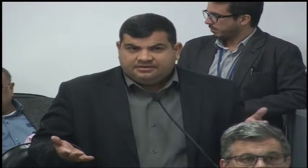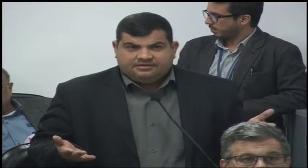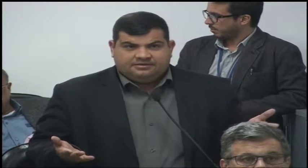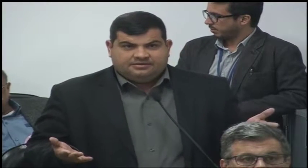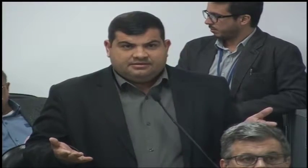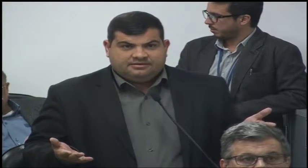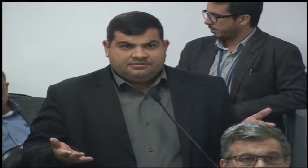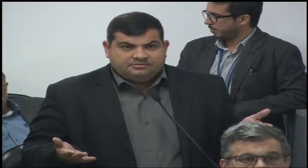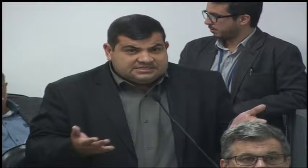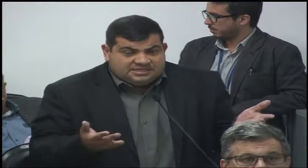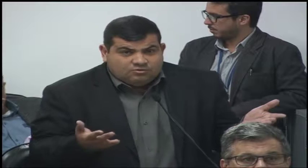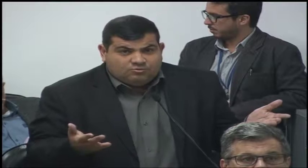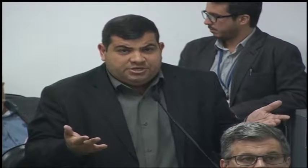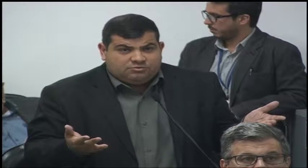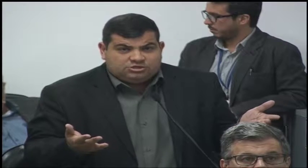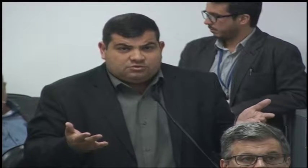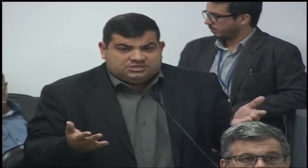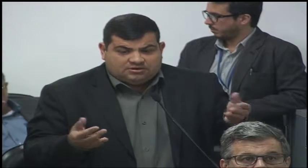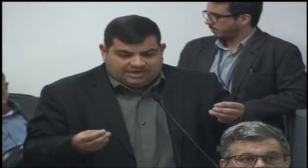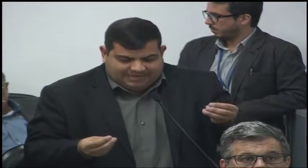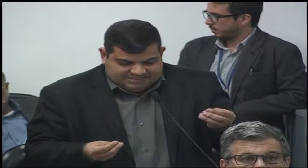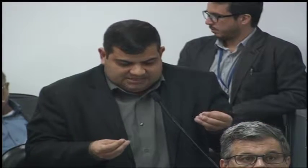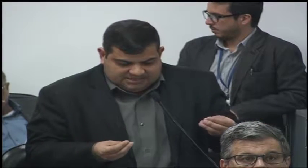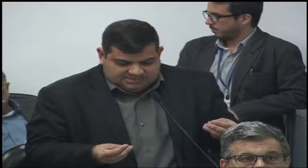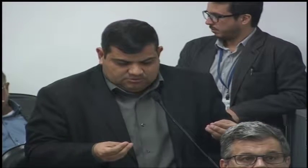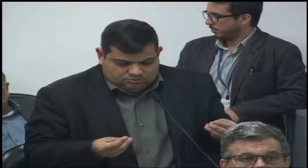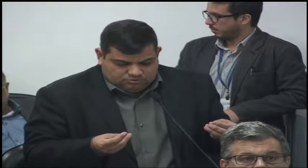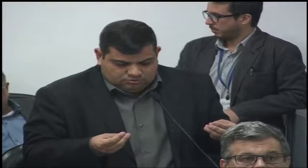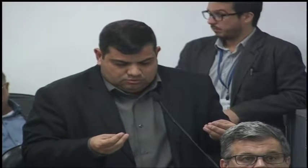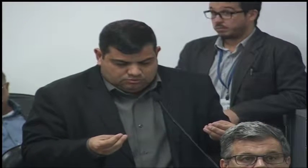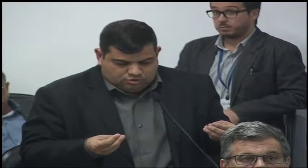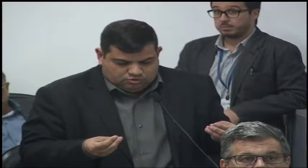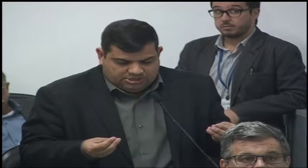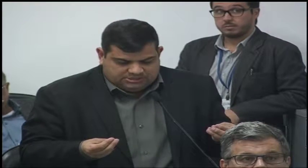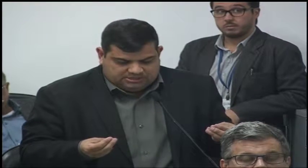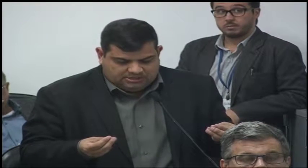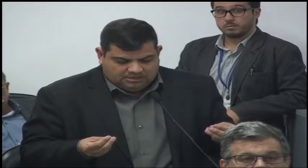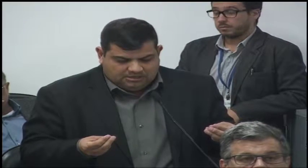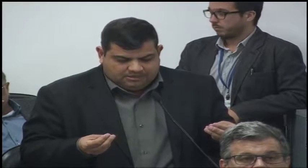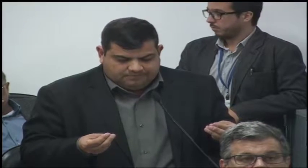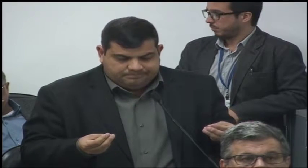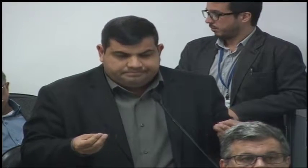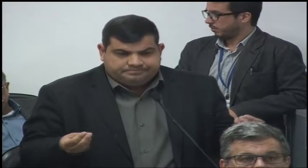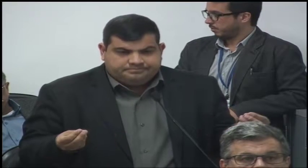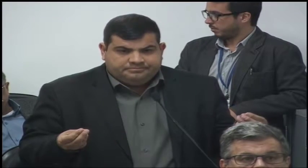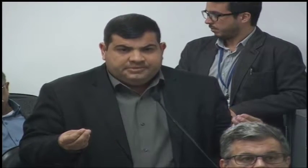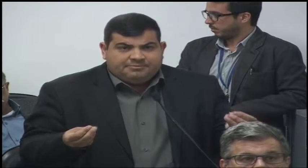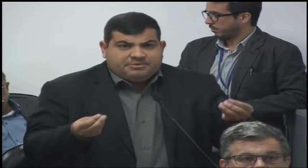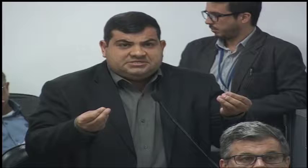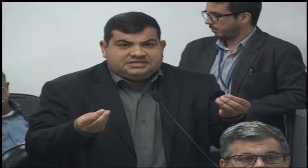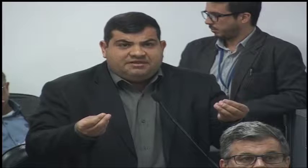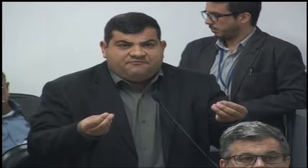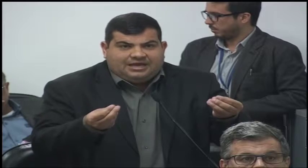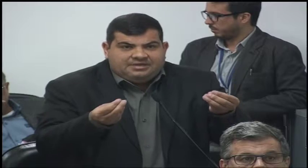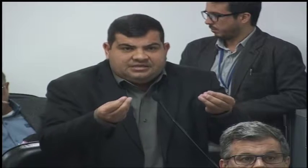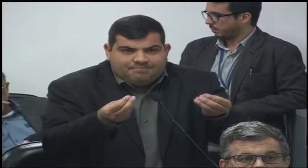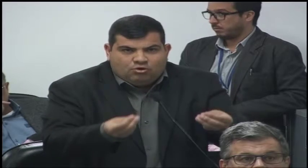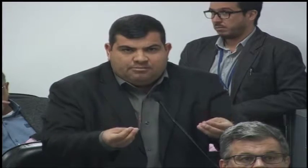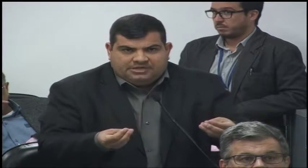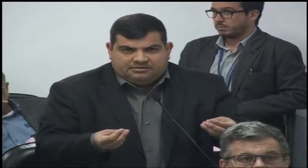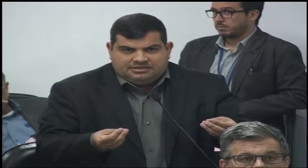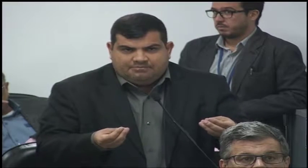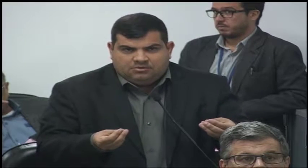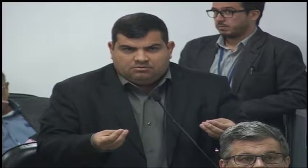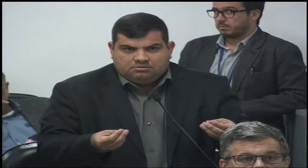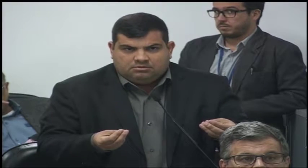dizer, não está sendo cumprido um monte de coisa. Agora, a capacitação do motorista, ele primeiro precisa ter ferramenta